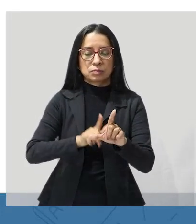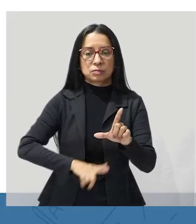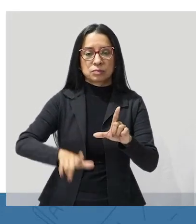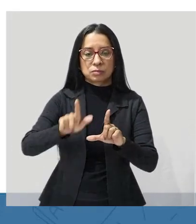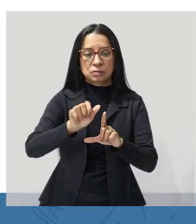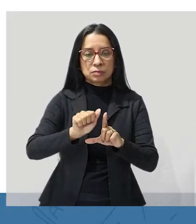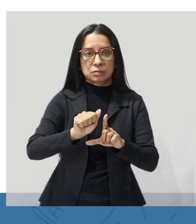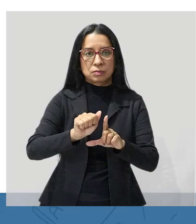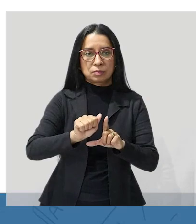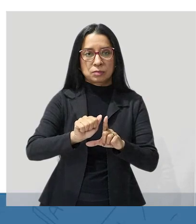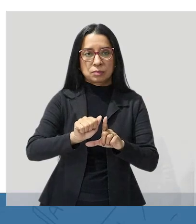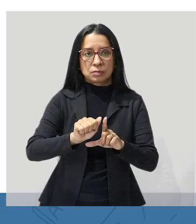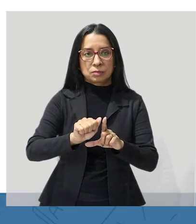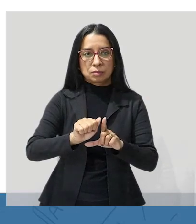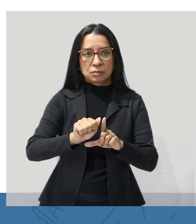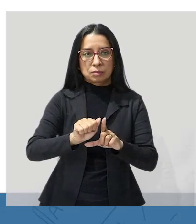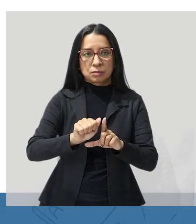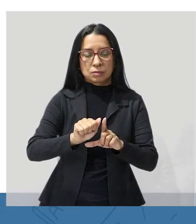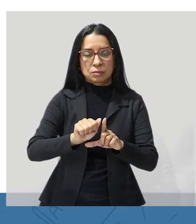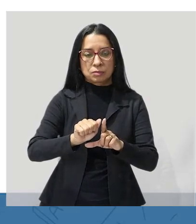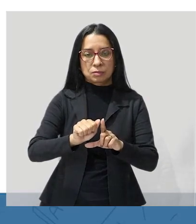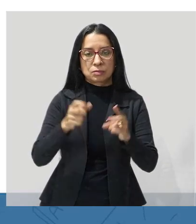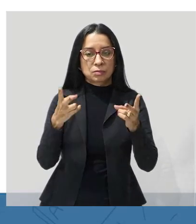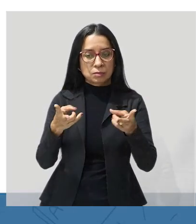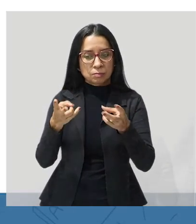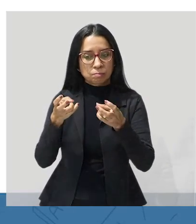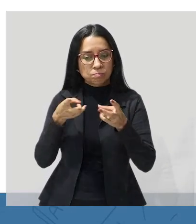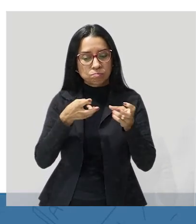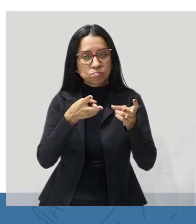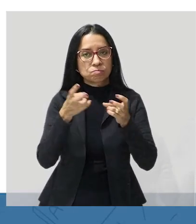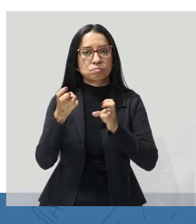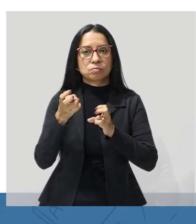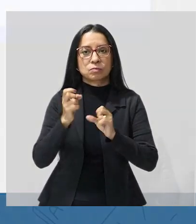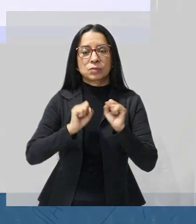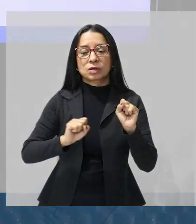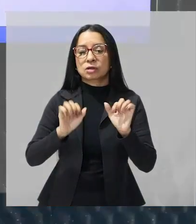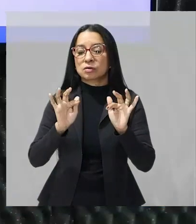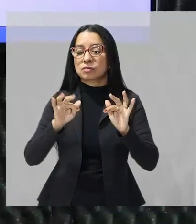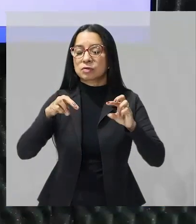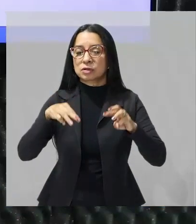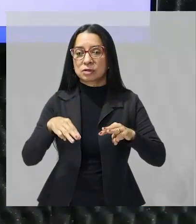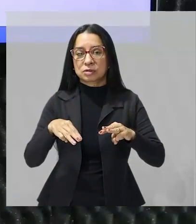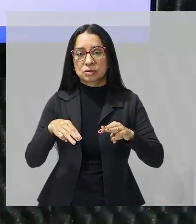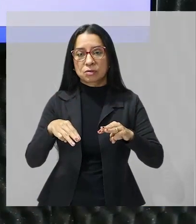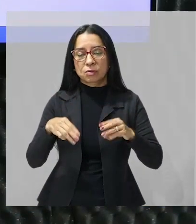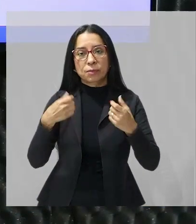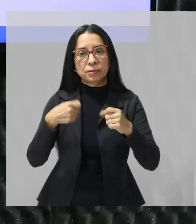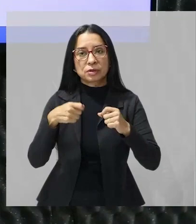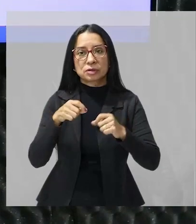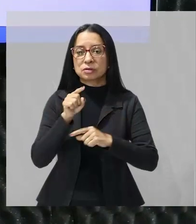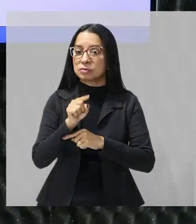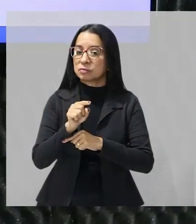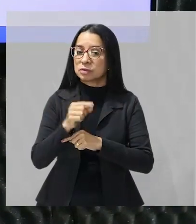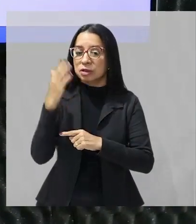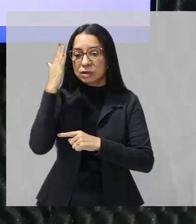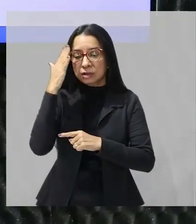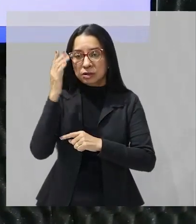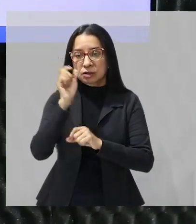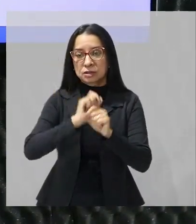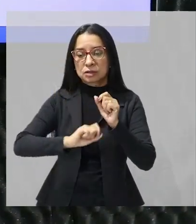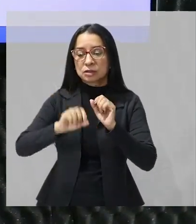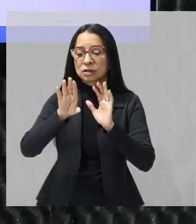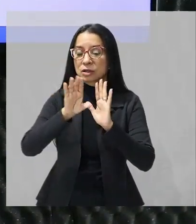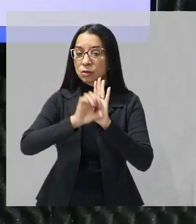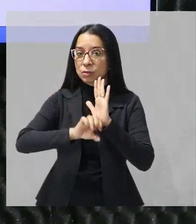está na letra A. Quero chamar a tua atenção, tá? Que aqui a gente finalizou e eu preciso que você compreenda